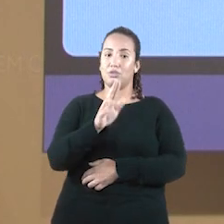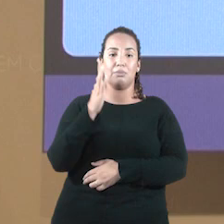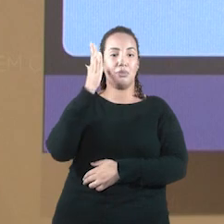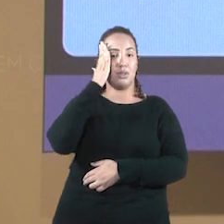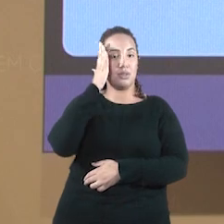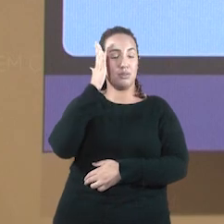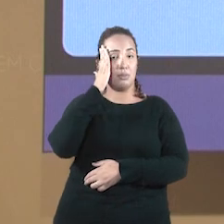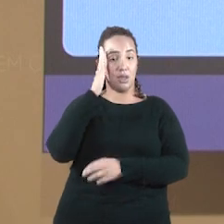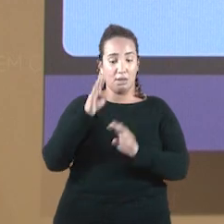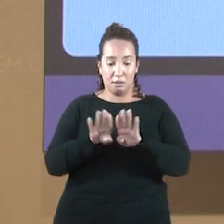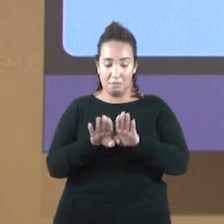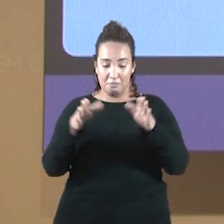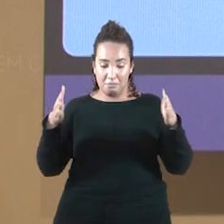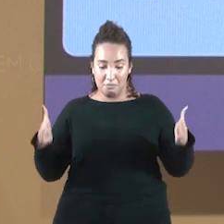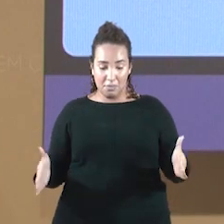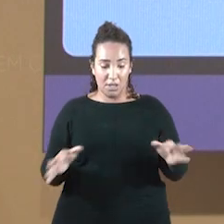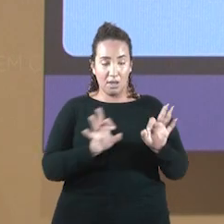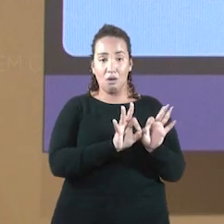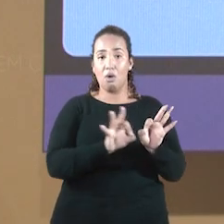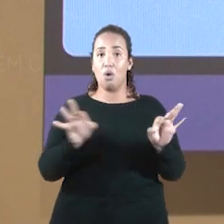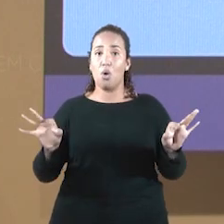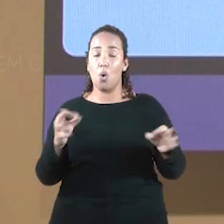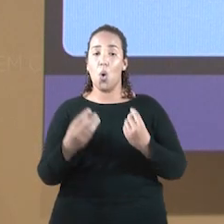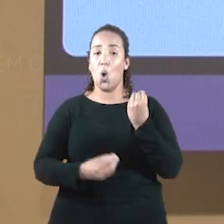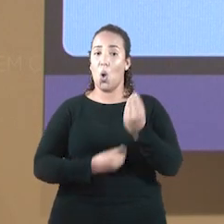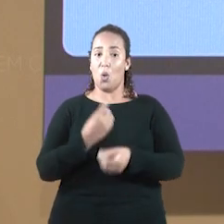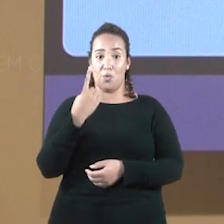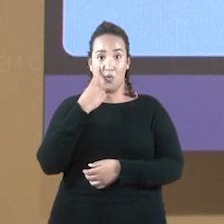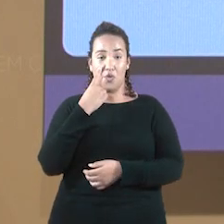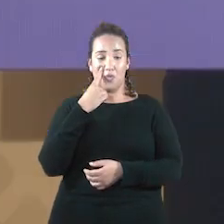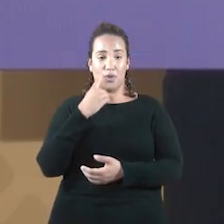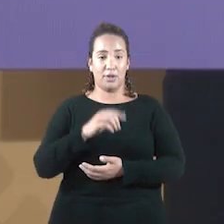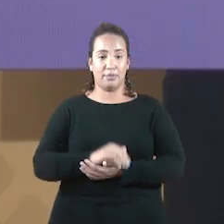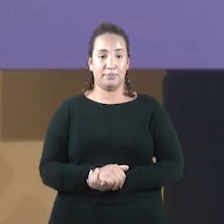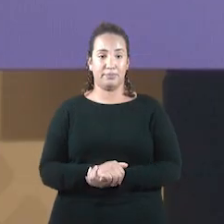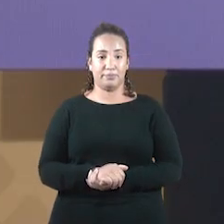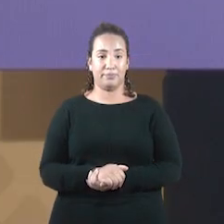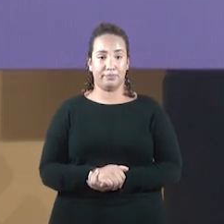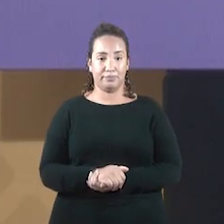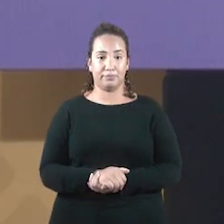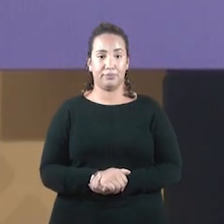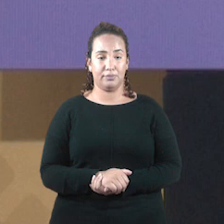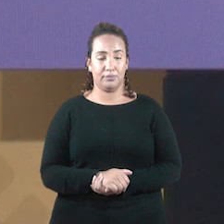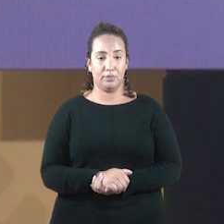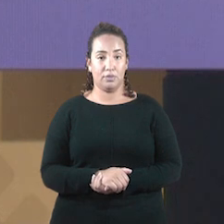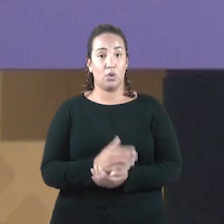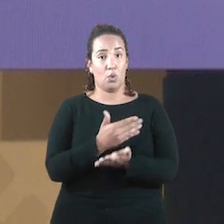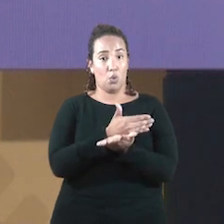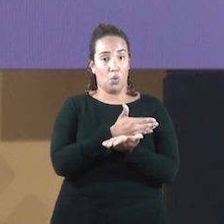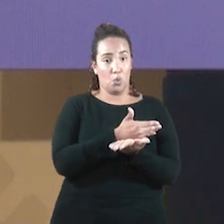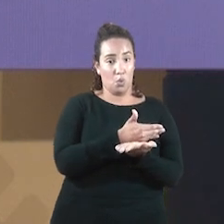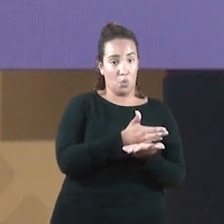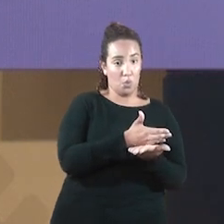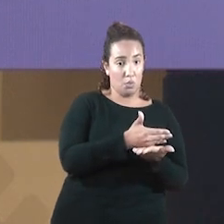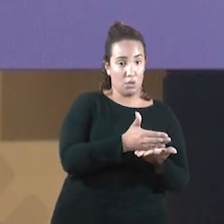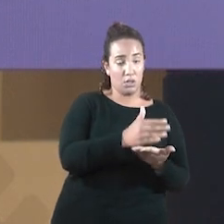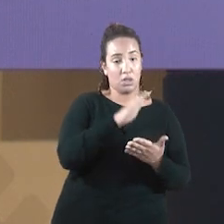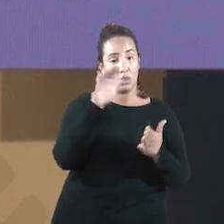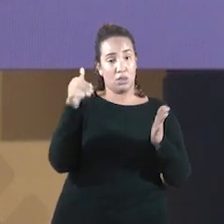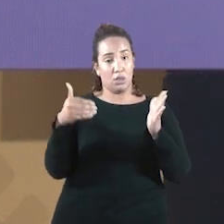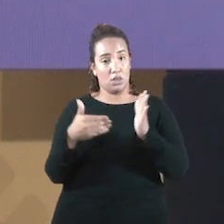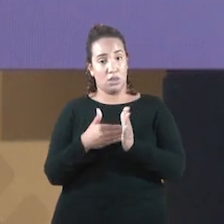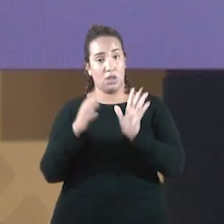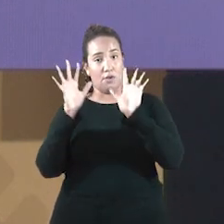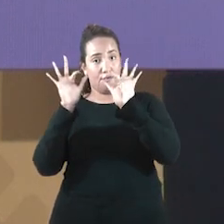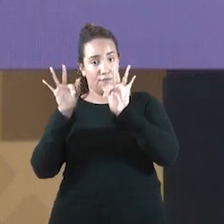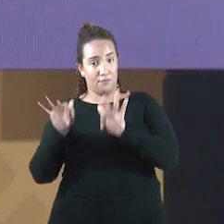o comprimento dessa mesa. Vamos ver quanto vai dar? Começamos do início e vamos até